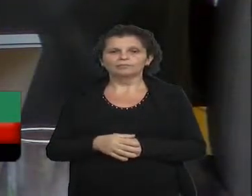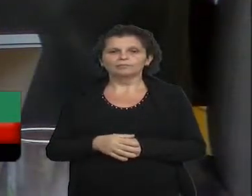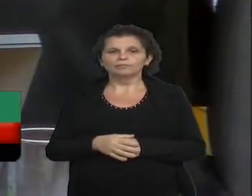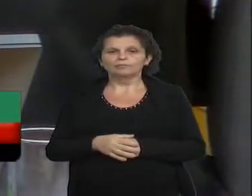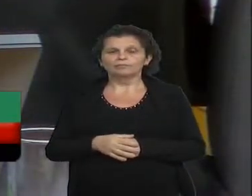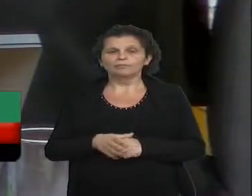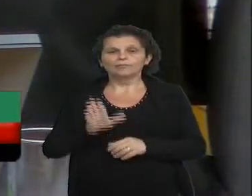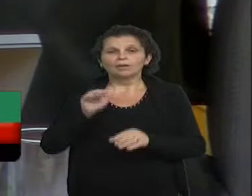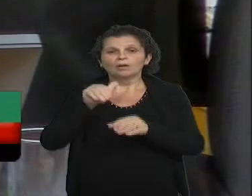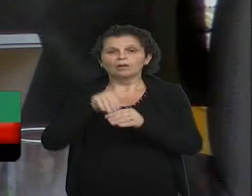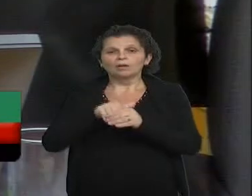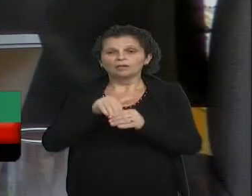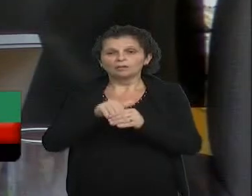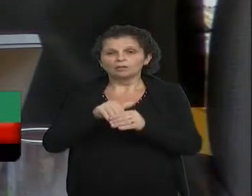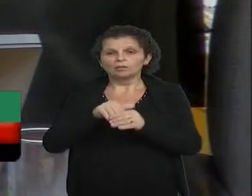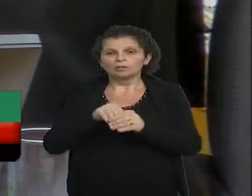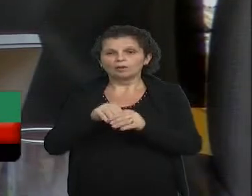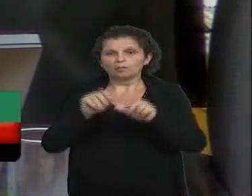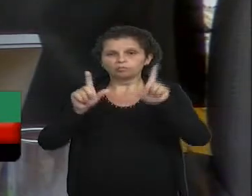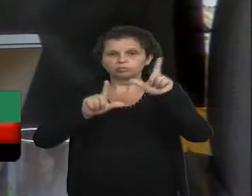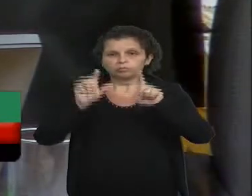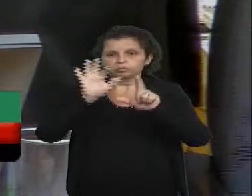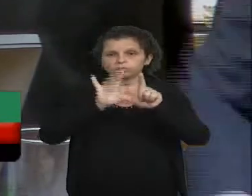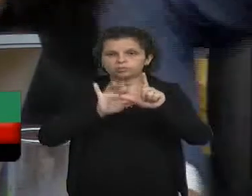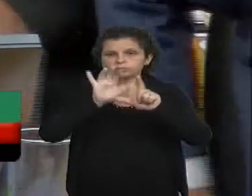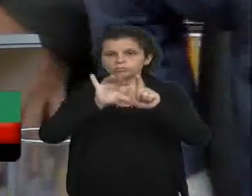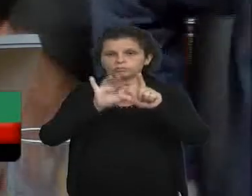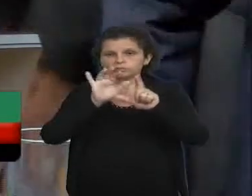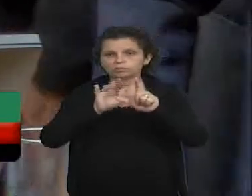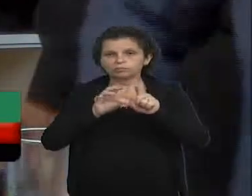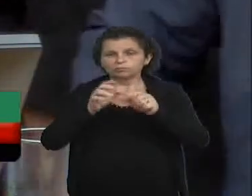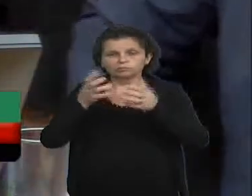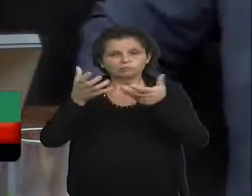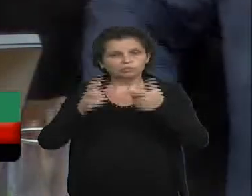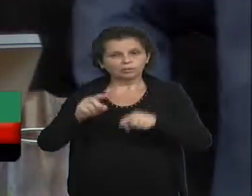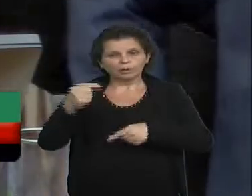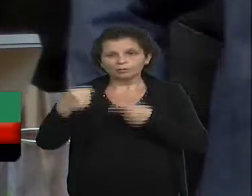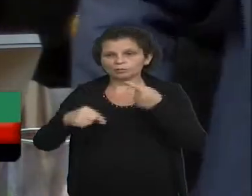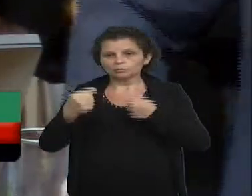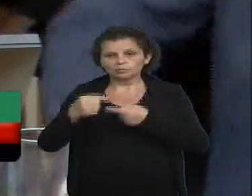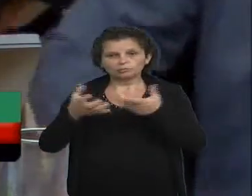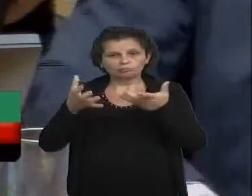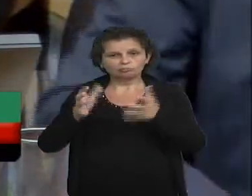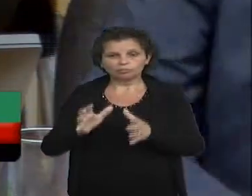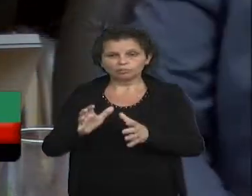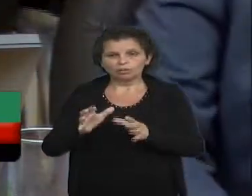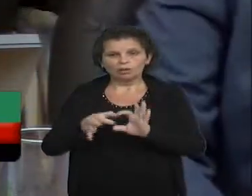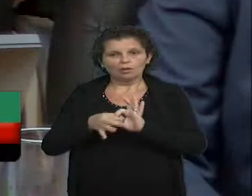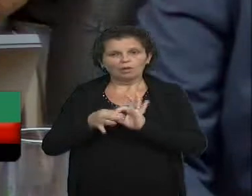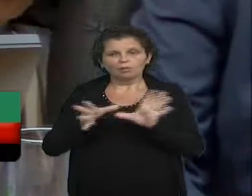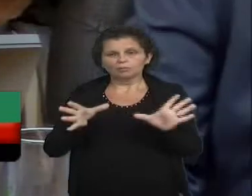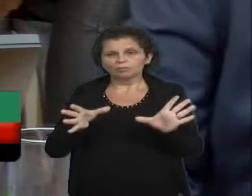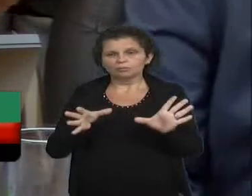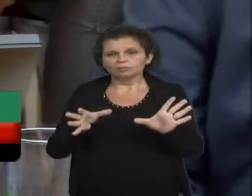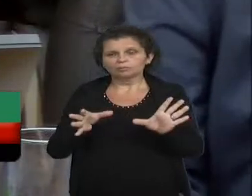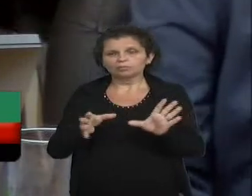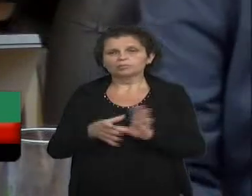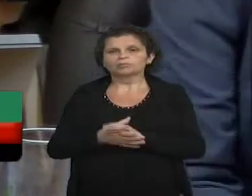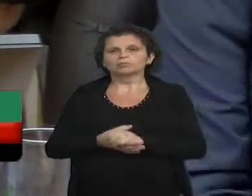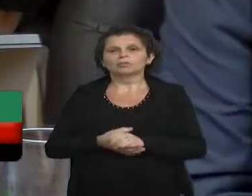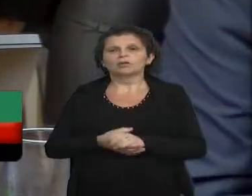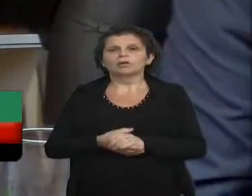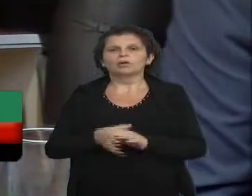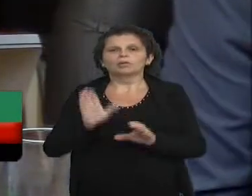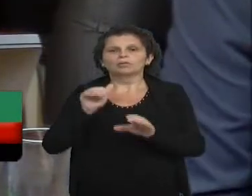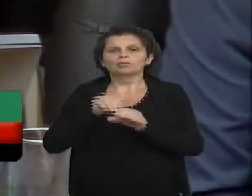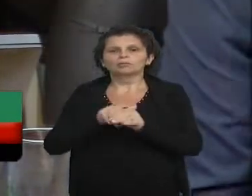A votação é eletrônica, senhores vereadores. Não havendo quem queira discutir, vou liberar o painel para a votação